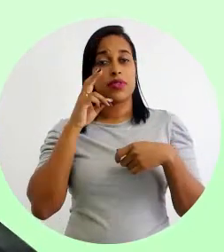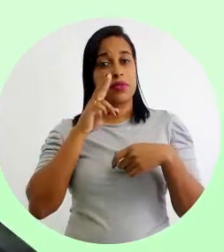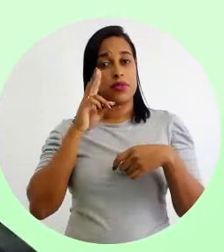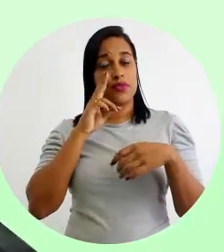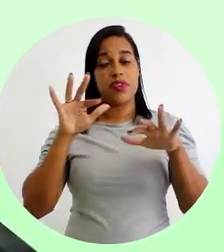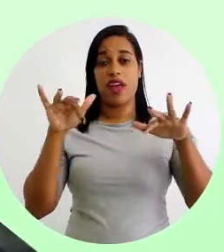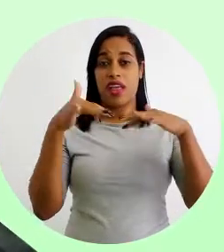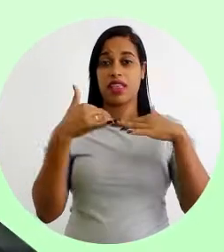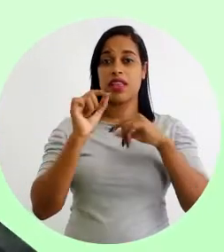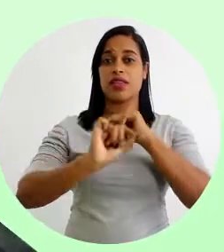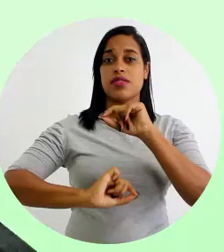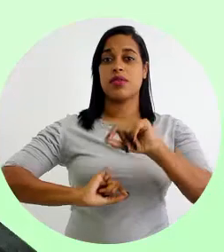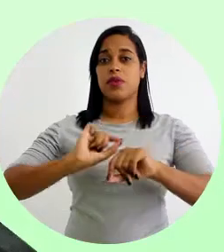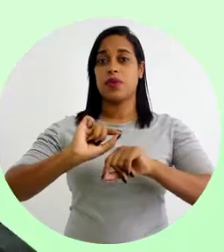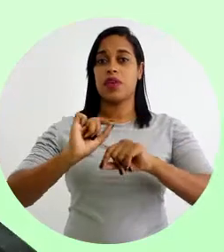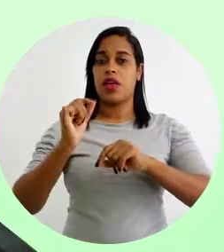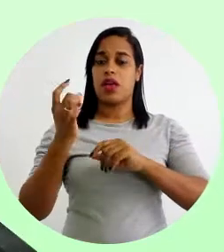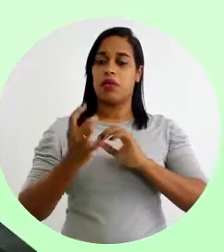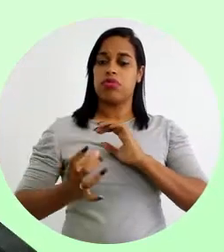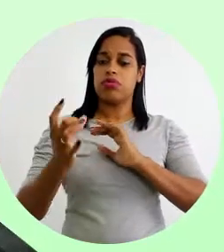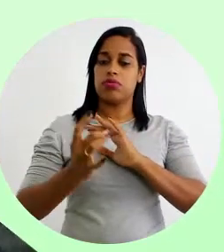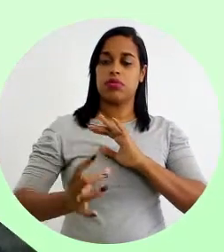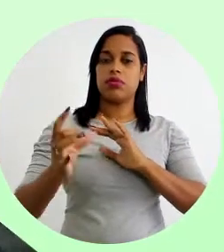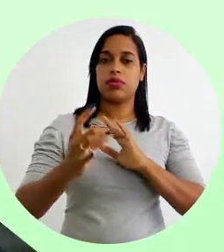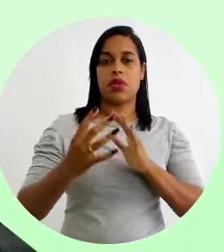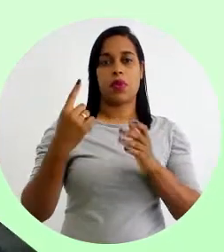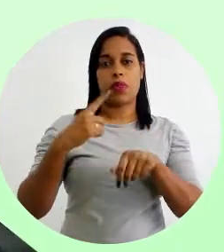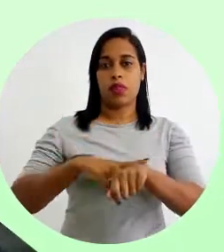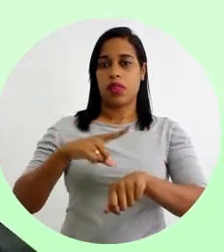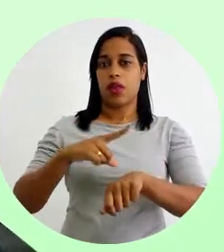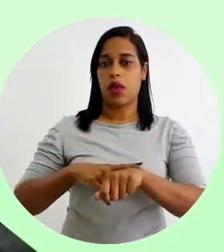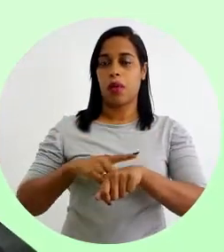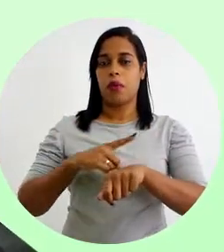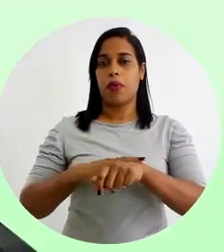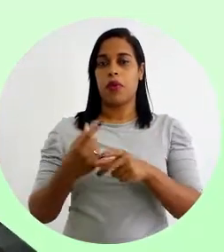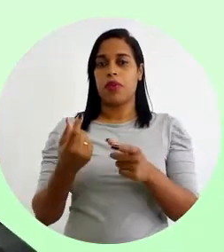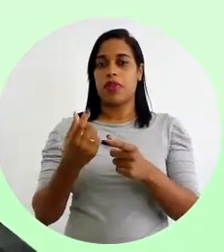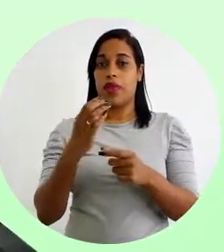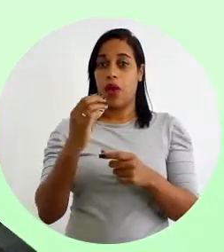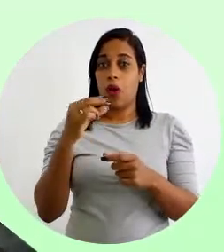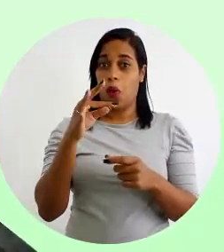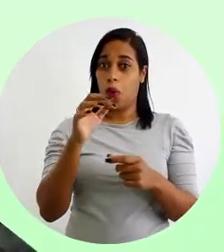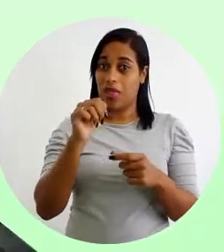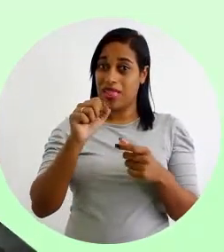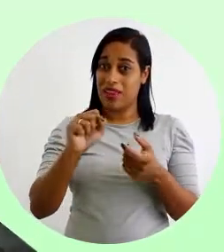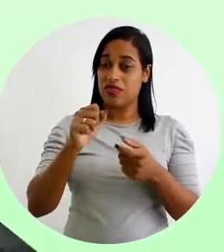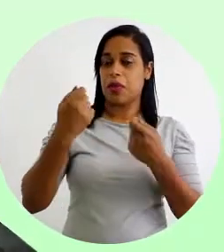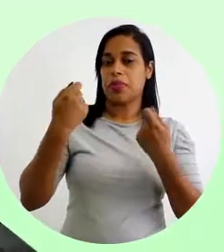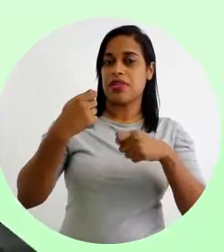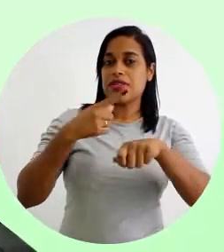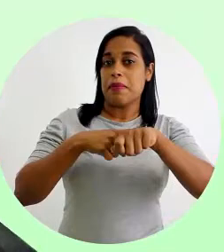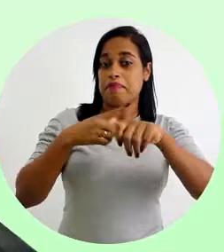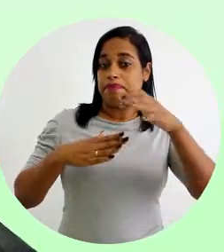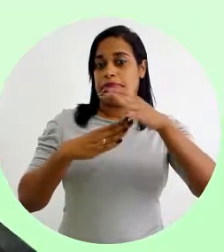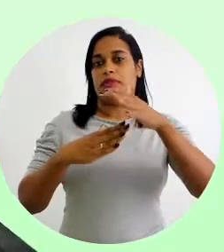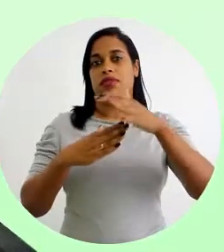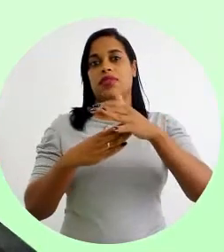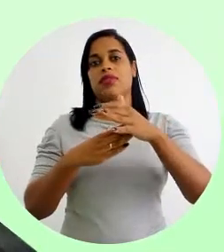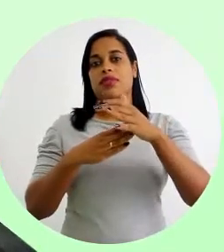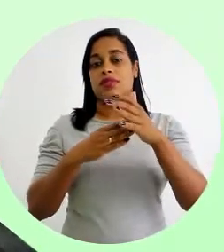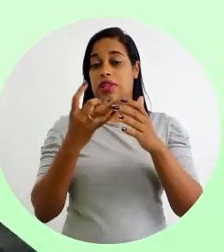Temos que ver também atenção quanto à periodicidade, quanto aos prazos da prestação de conta.